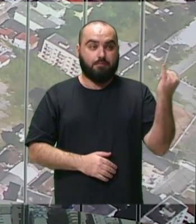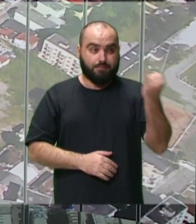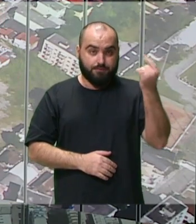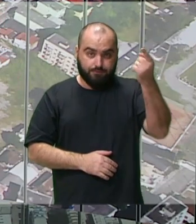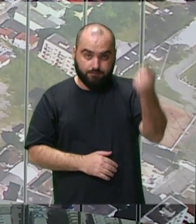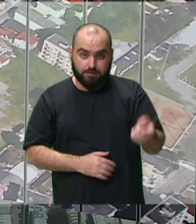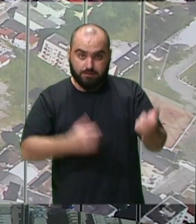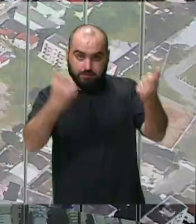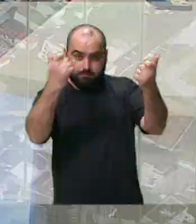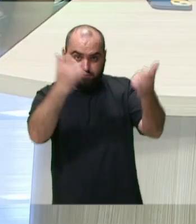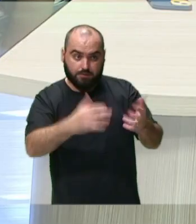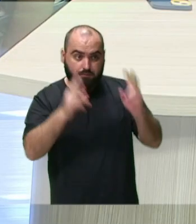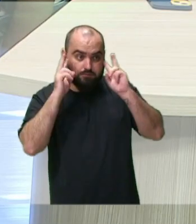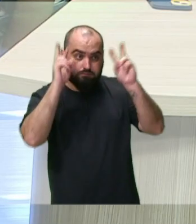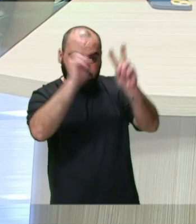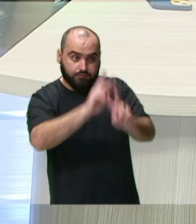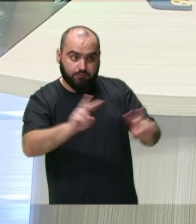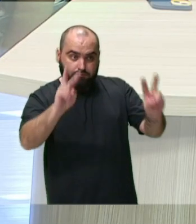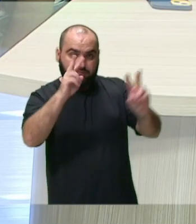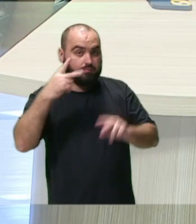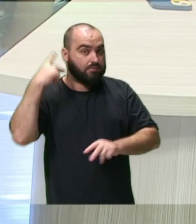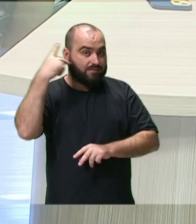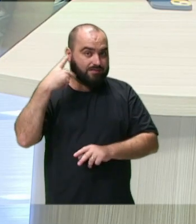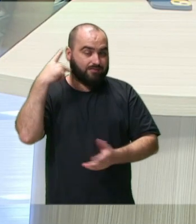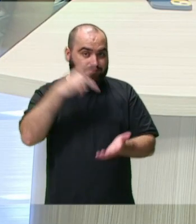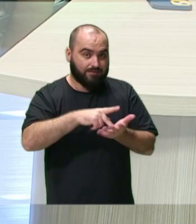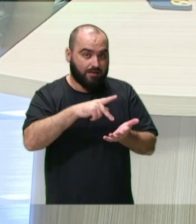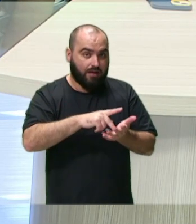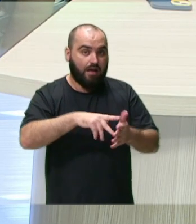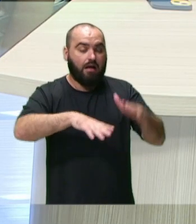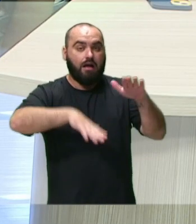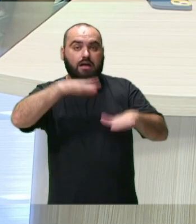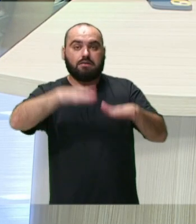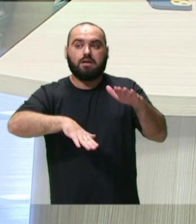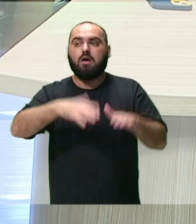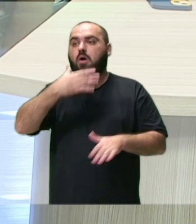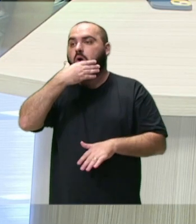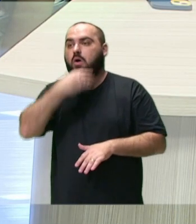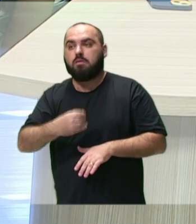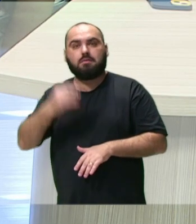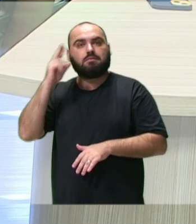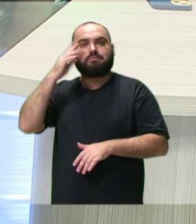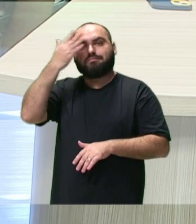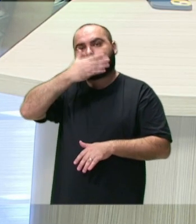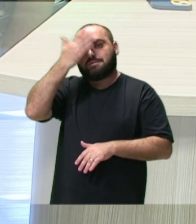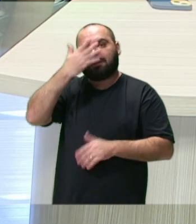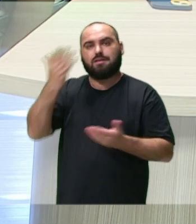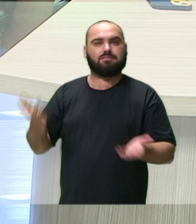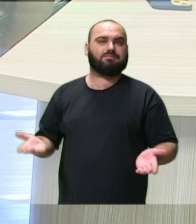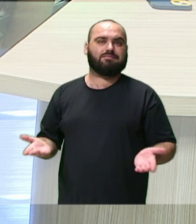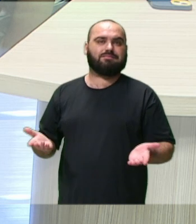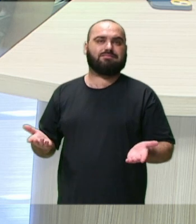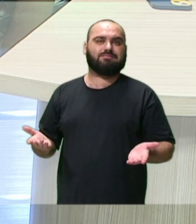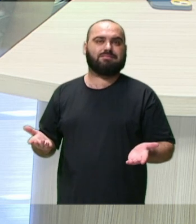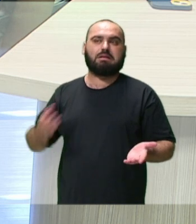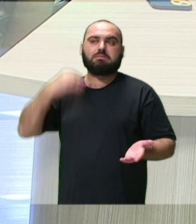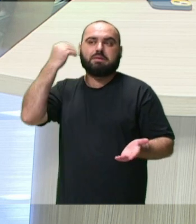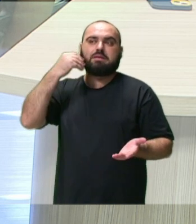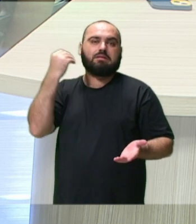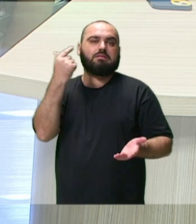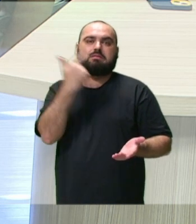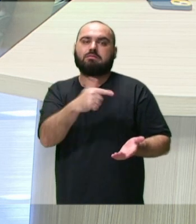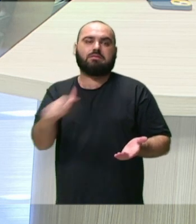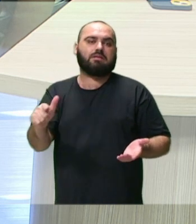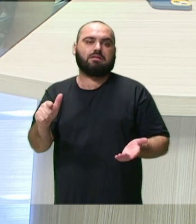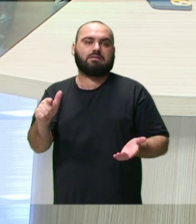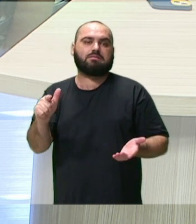olhar feminino na política, né? Exato. Para essas questões que às vezes nós homens não conseguimos, até por não ter a experiência